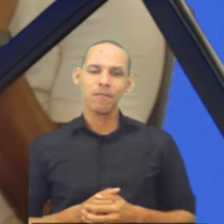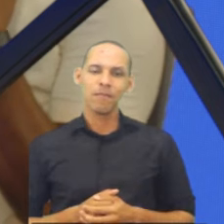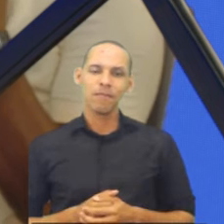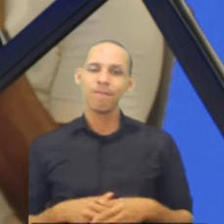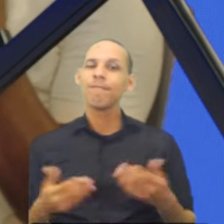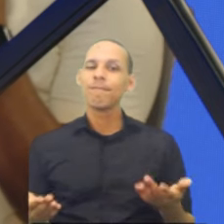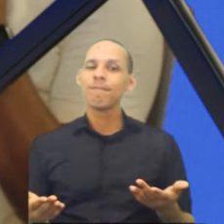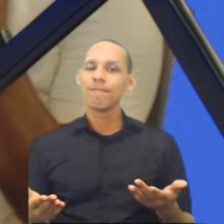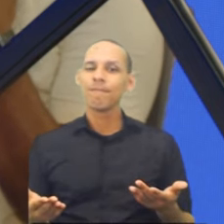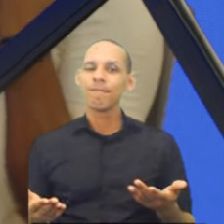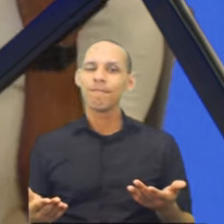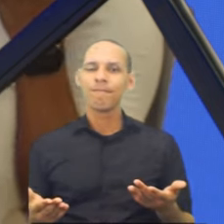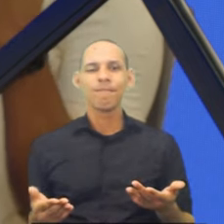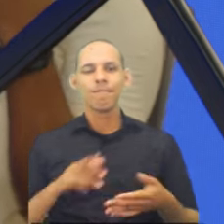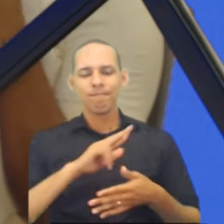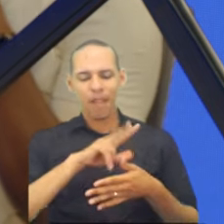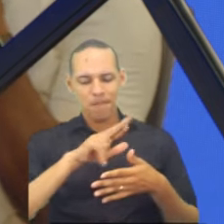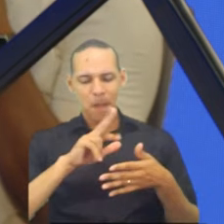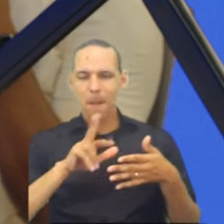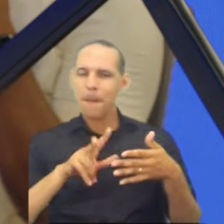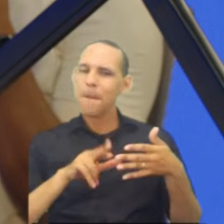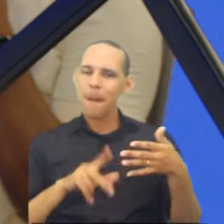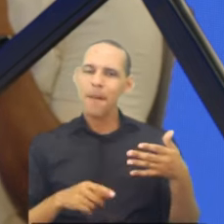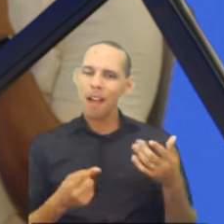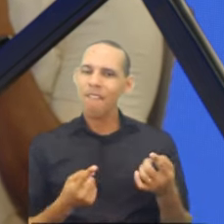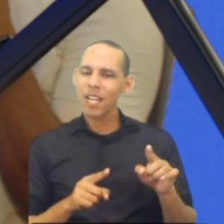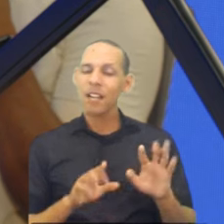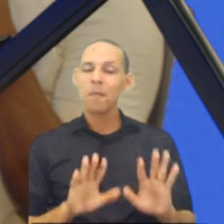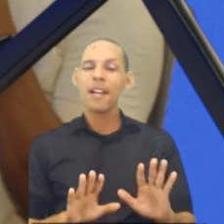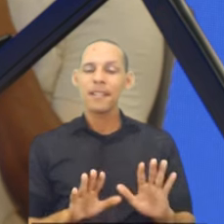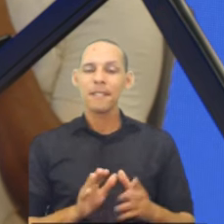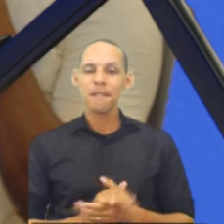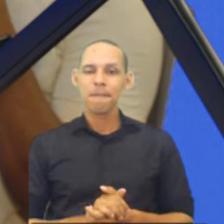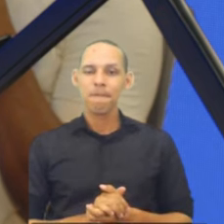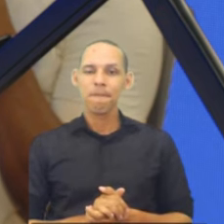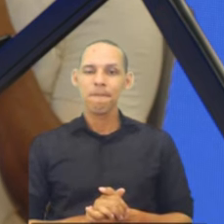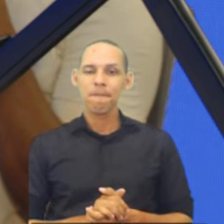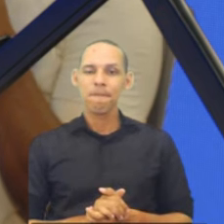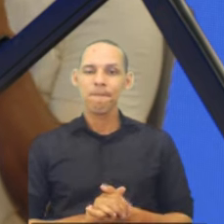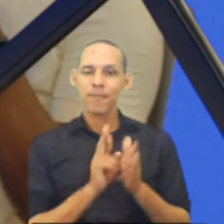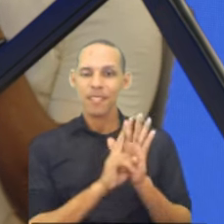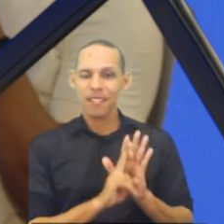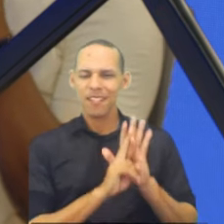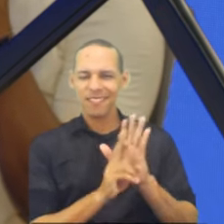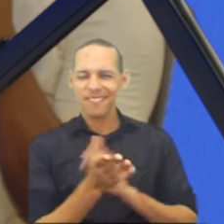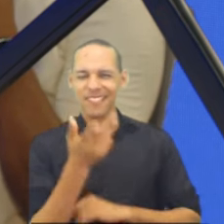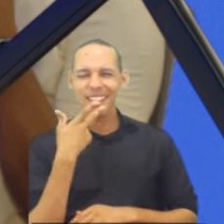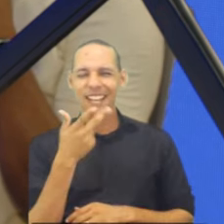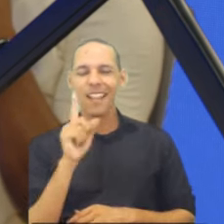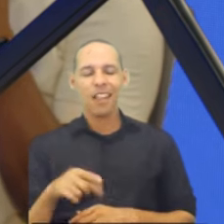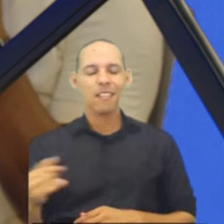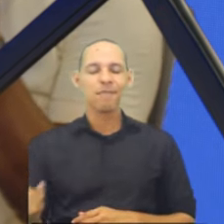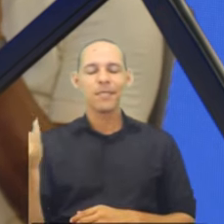pessoas e aí passa por en questões mas eu acho que a representatividade você